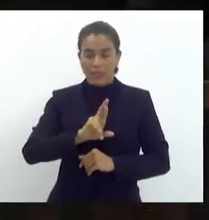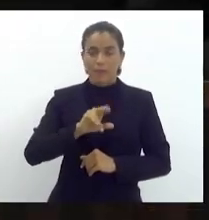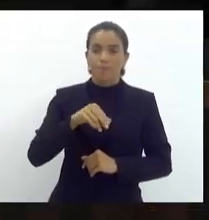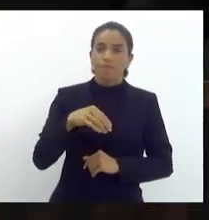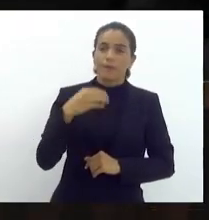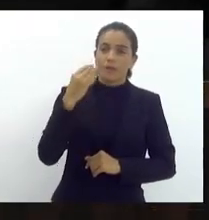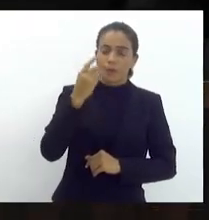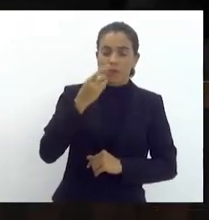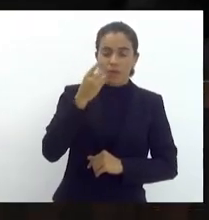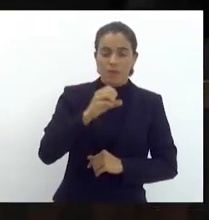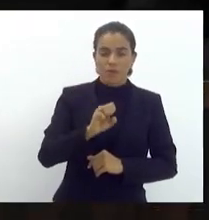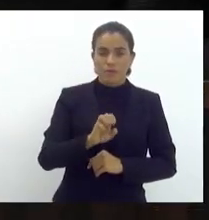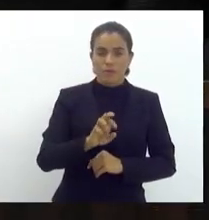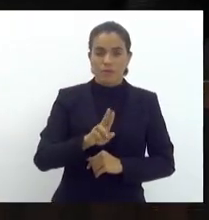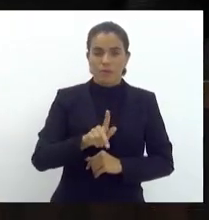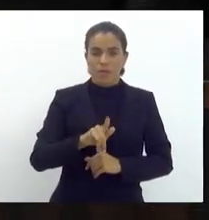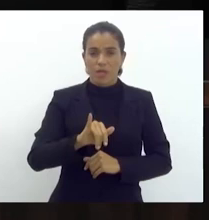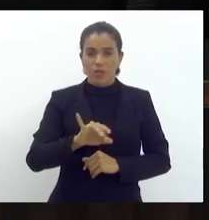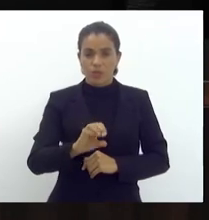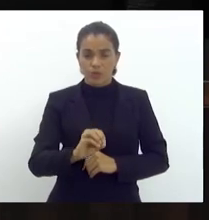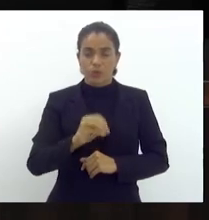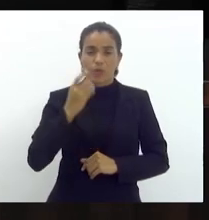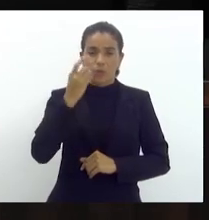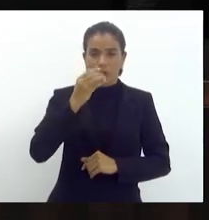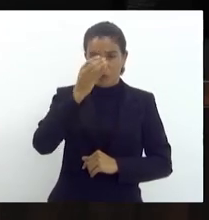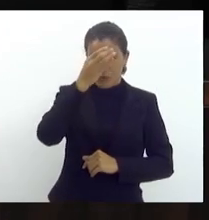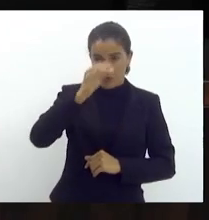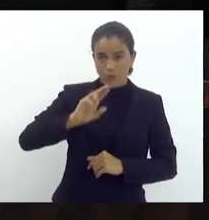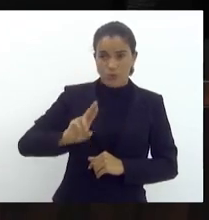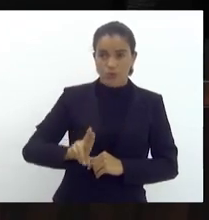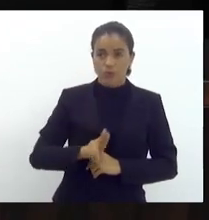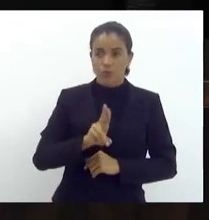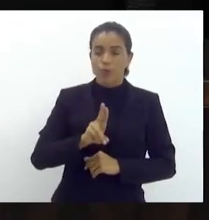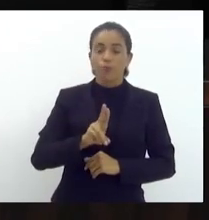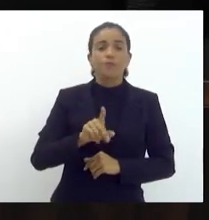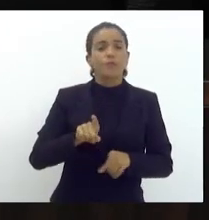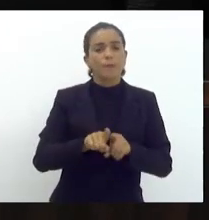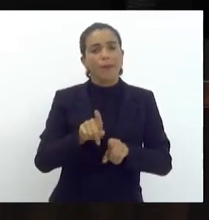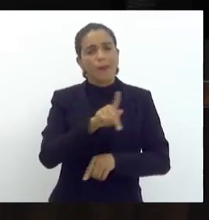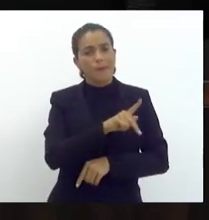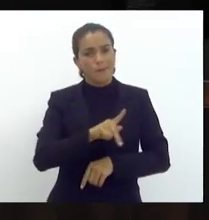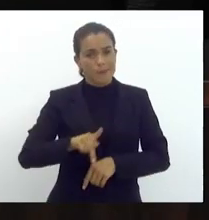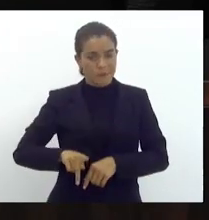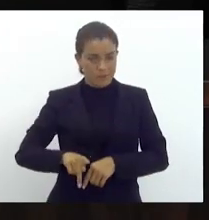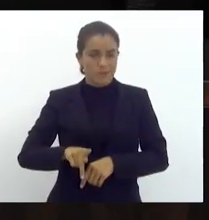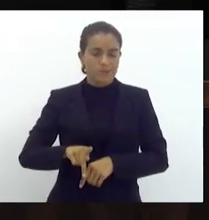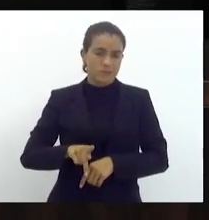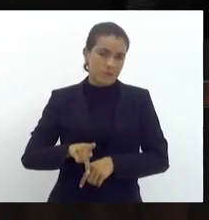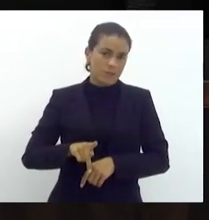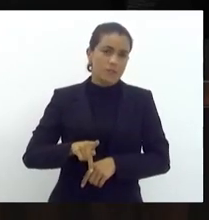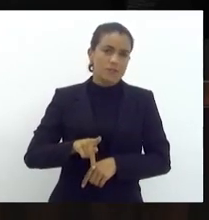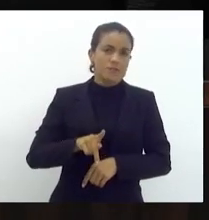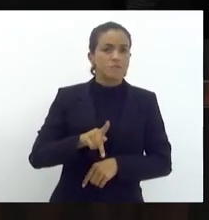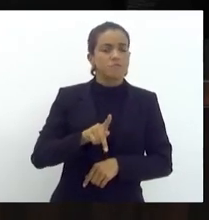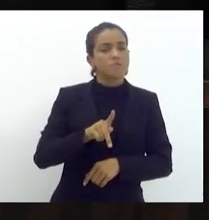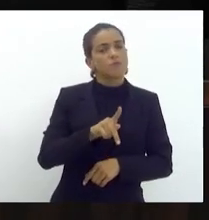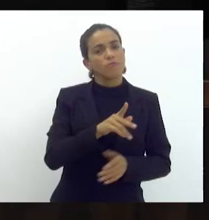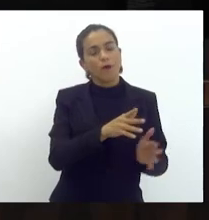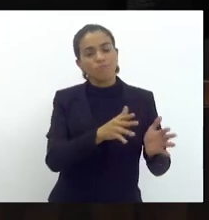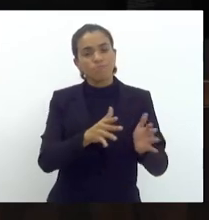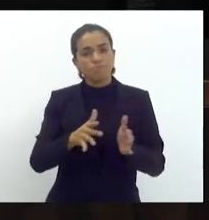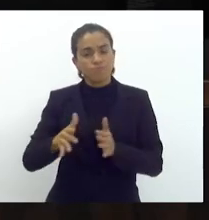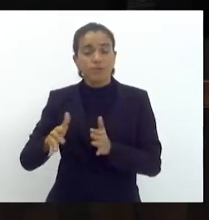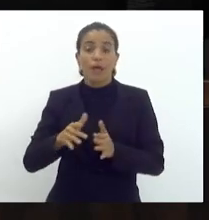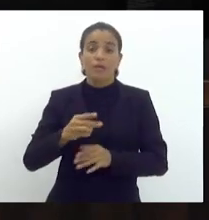Sérgio Fernandes deputada tia Ju a presidência procederá a segunda